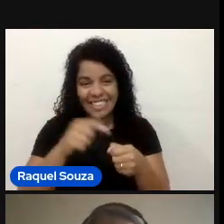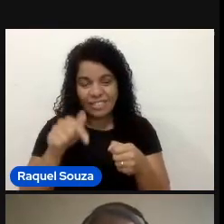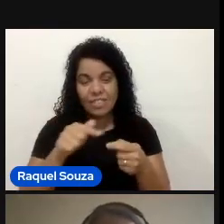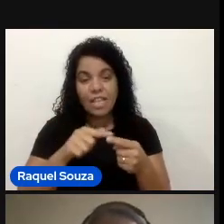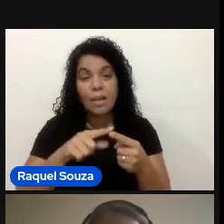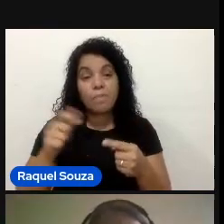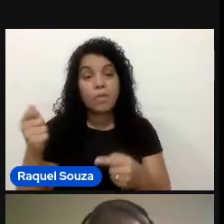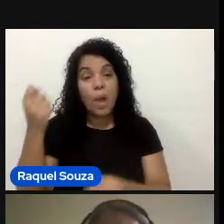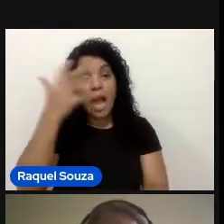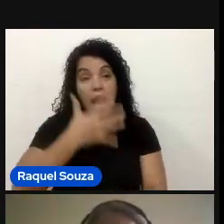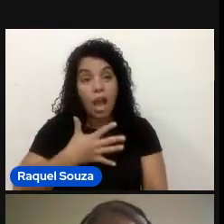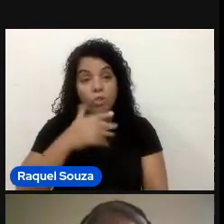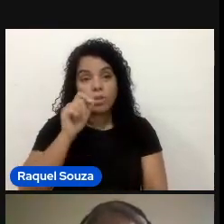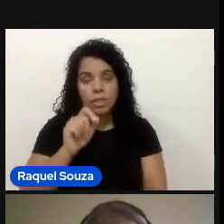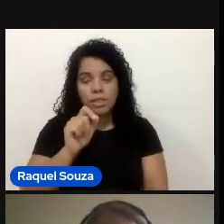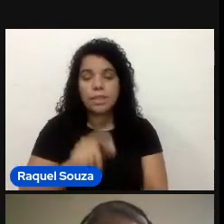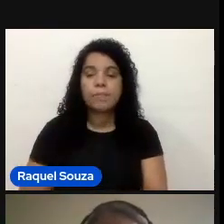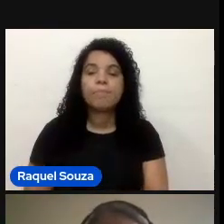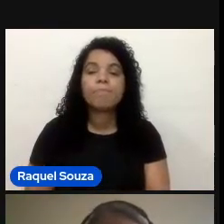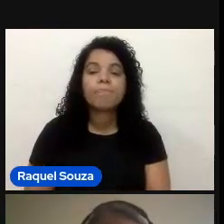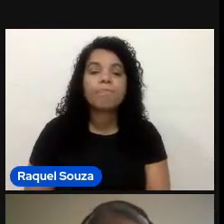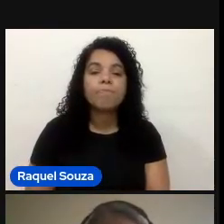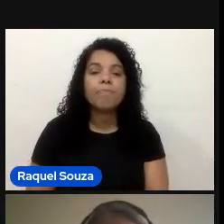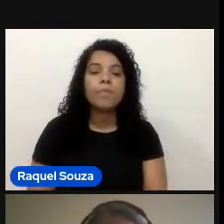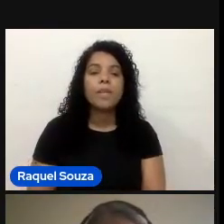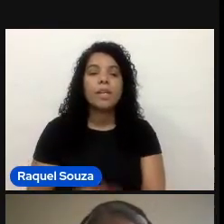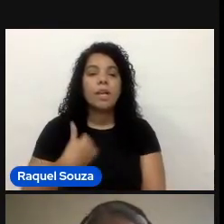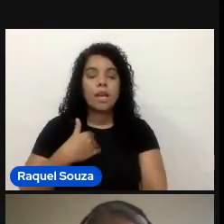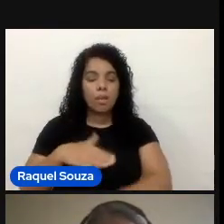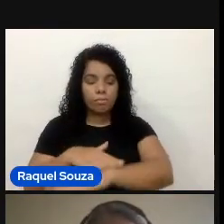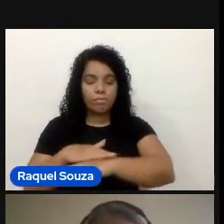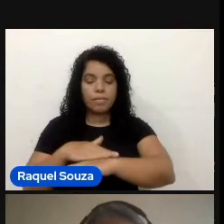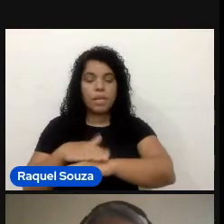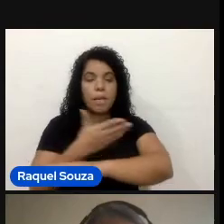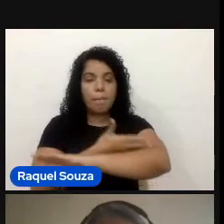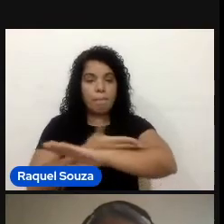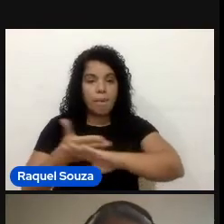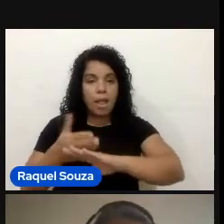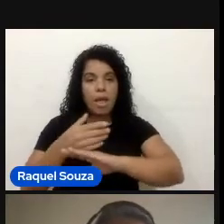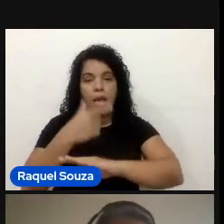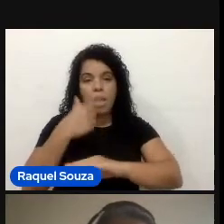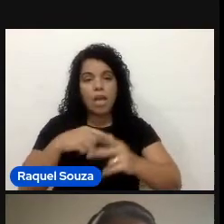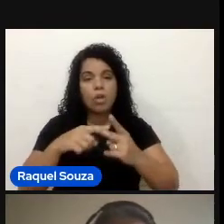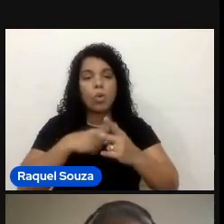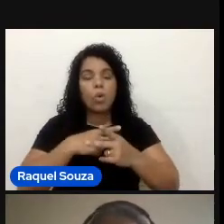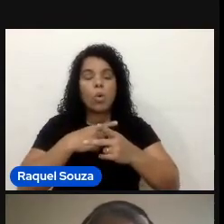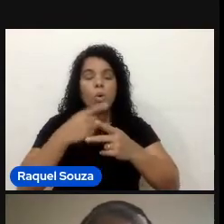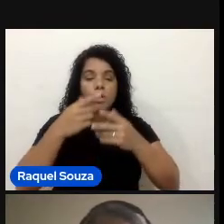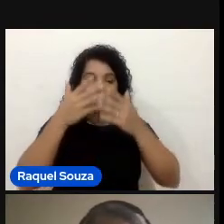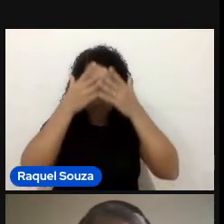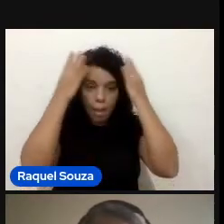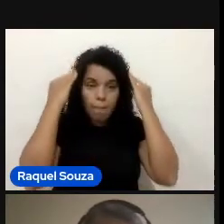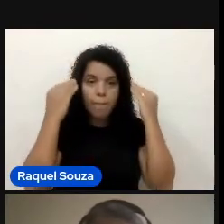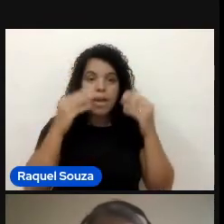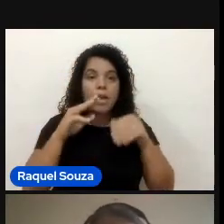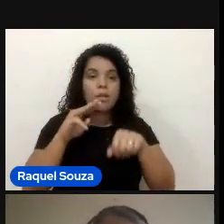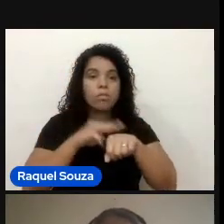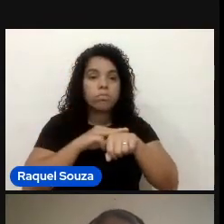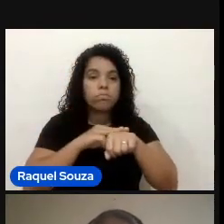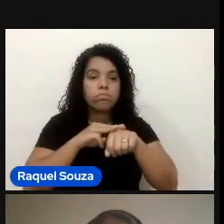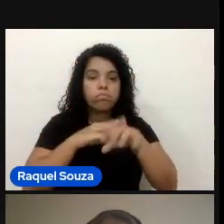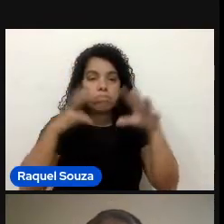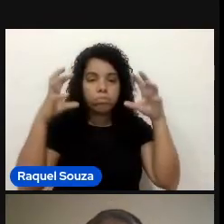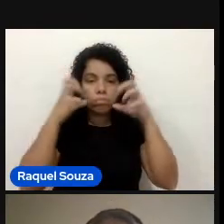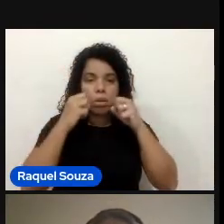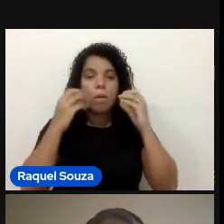autodescrição, tenho pele branca, cabelo castanho escuro, barba e estou usando um fone preto e